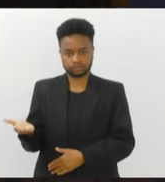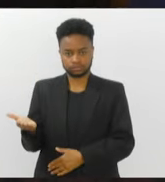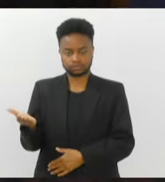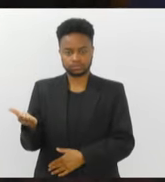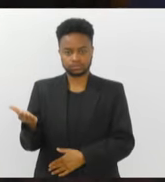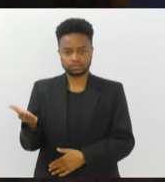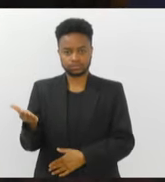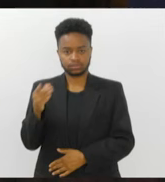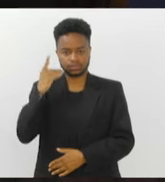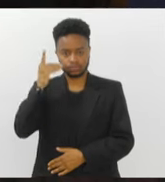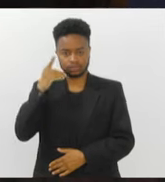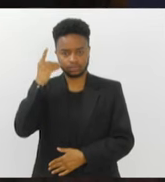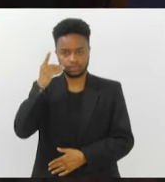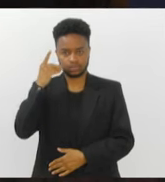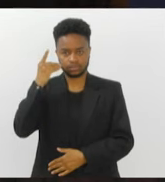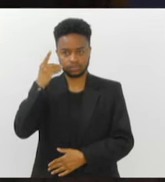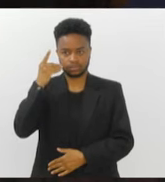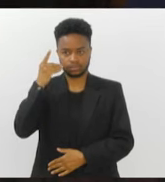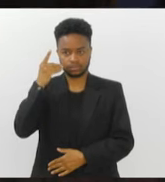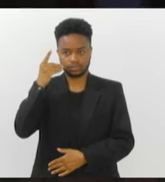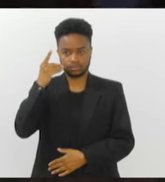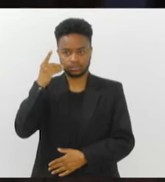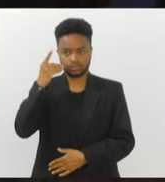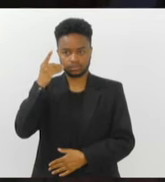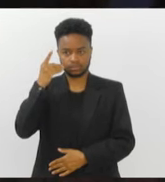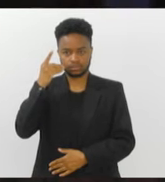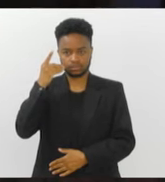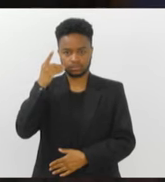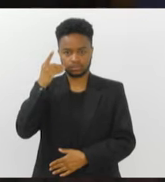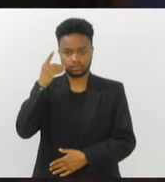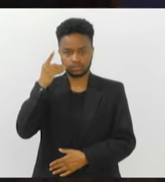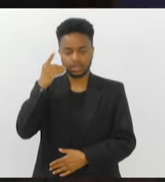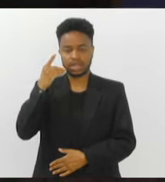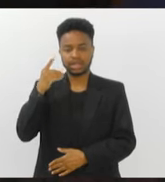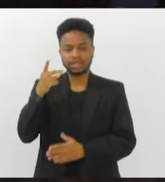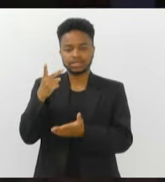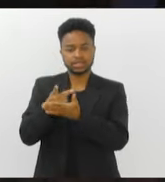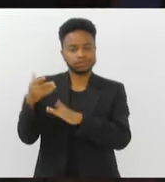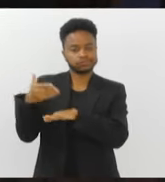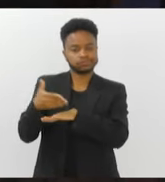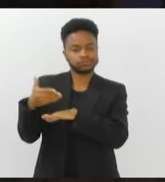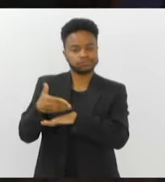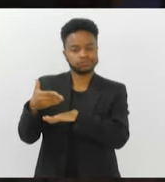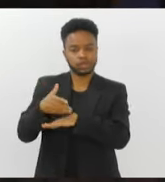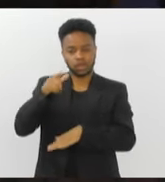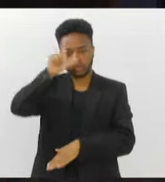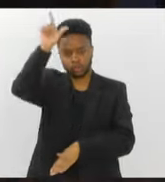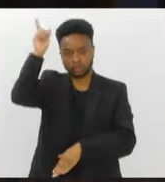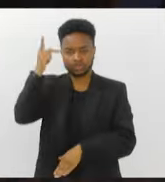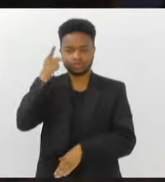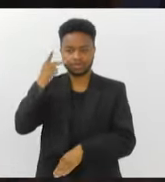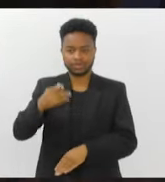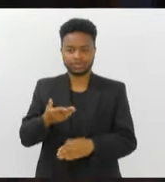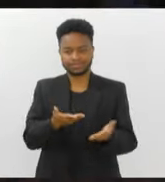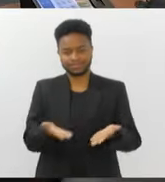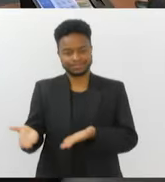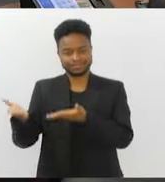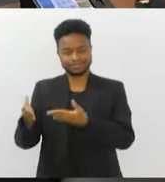é o nobre deputado, campeão de audiência, Luiz Paulo, por